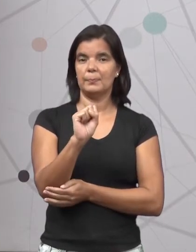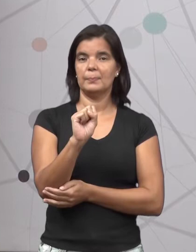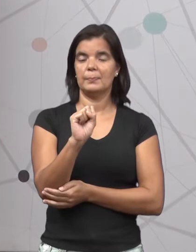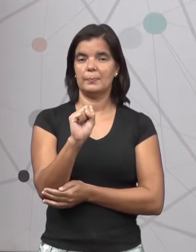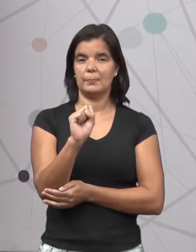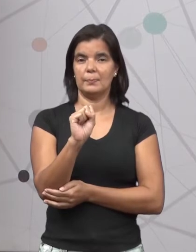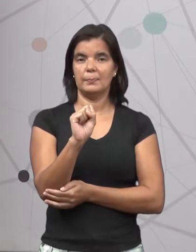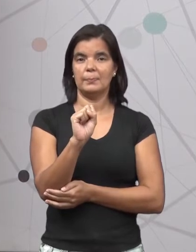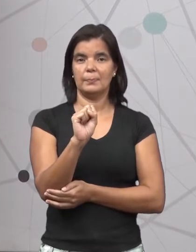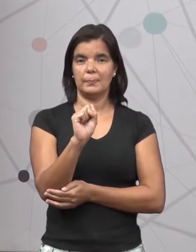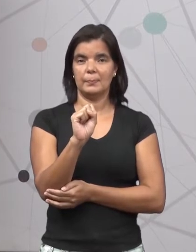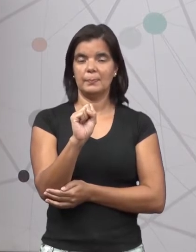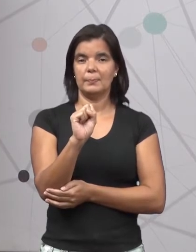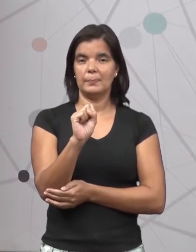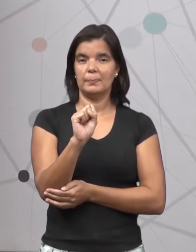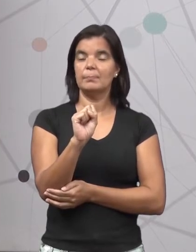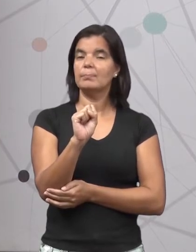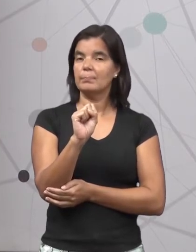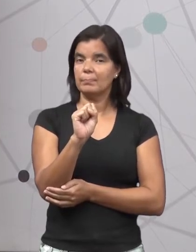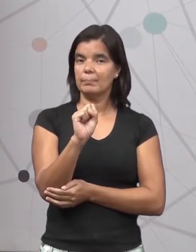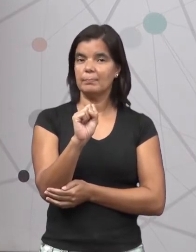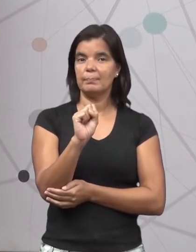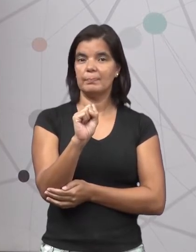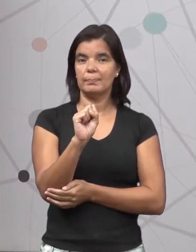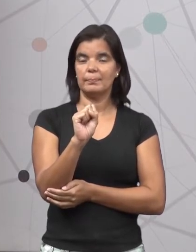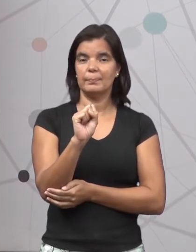8. 8 passos. Vamos lá?